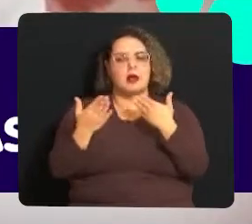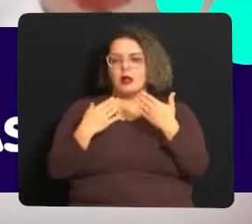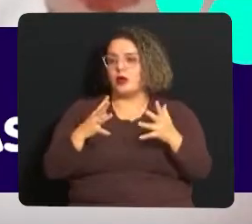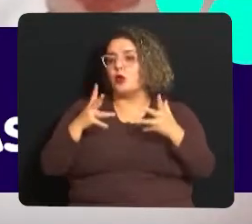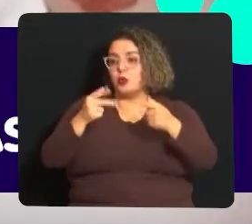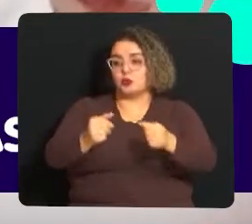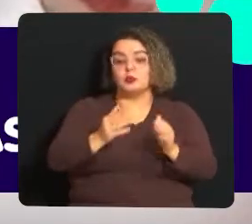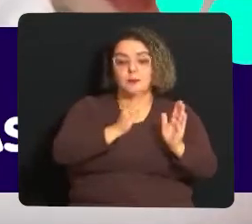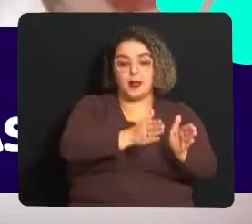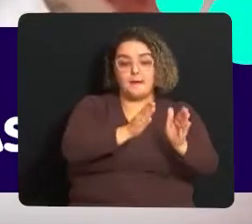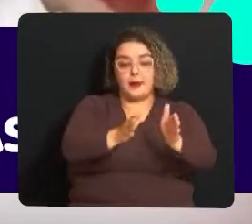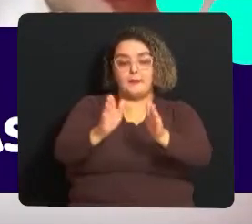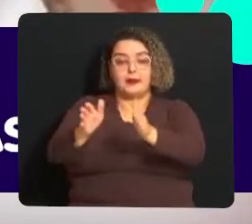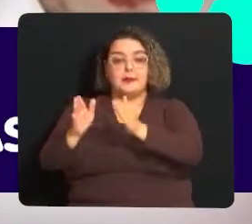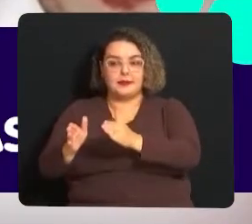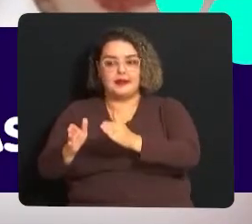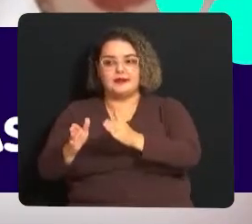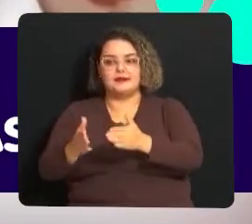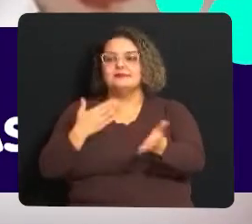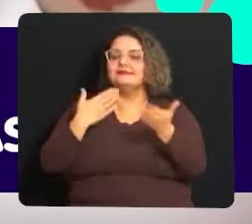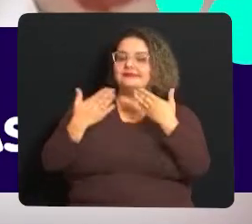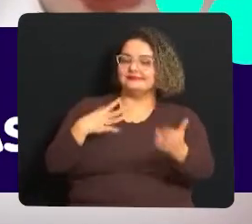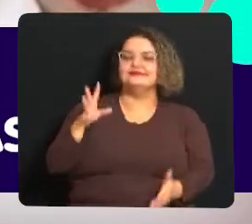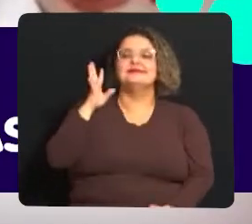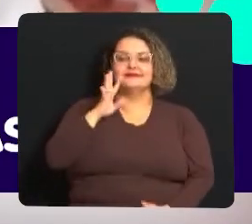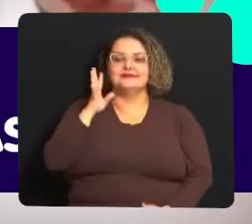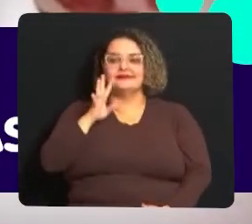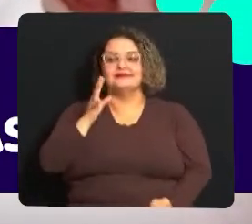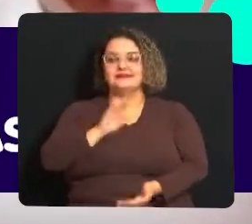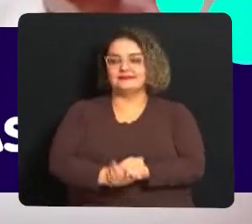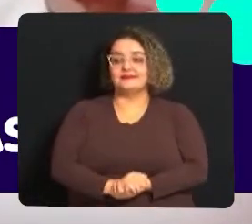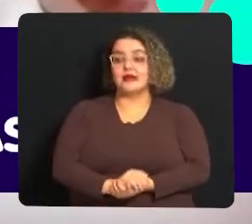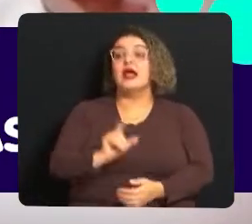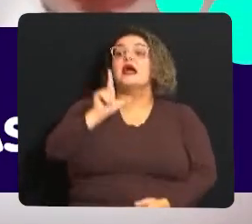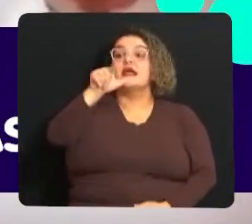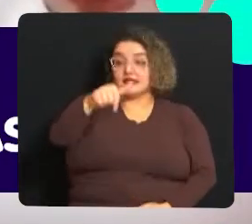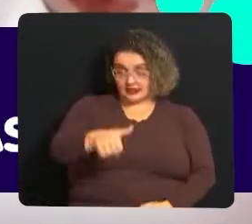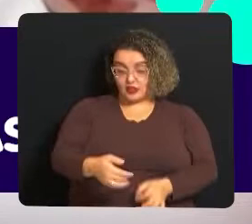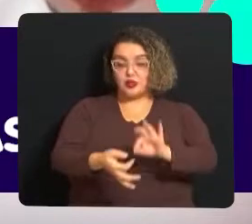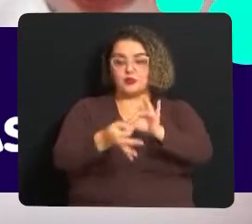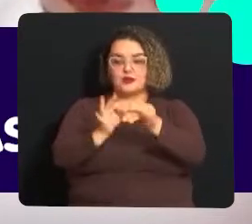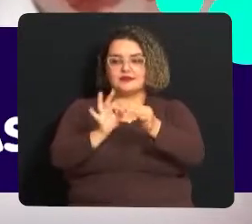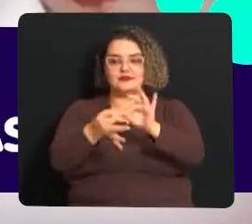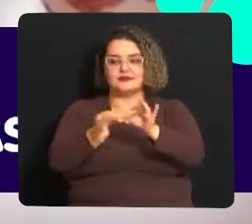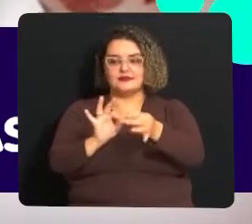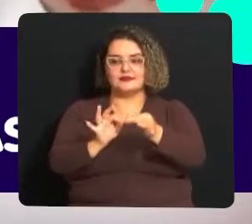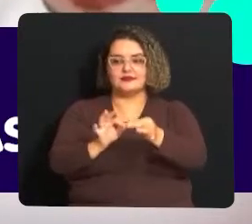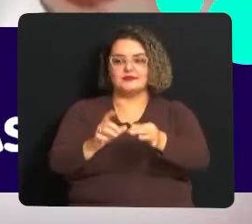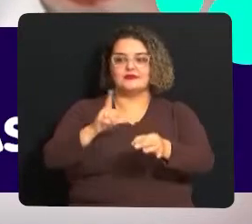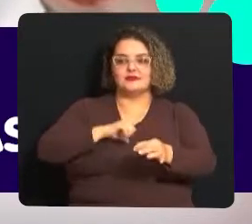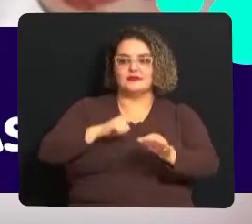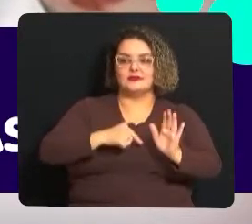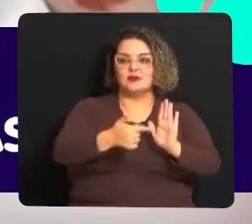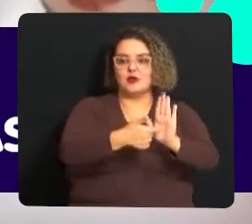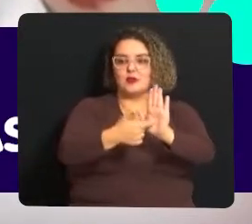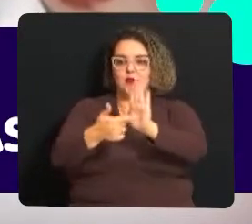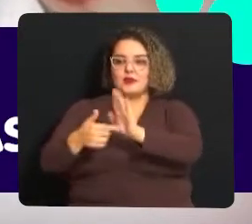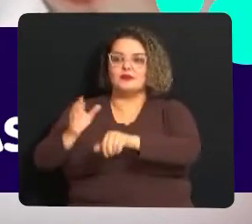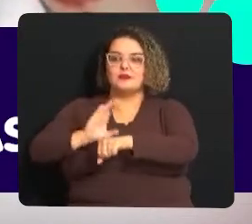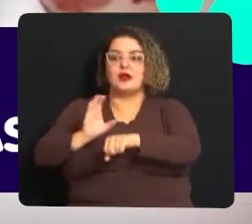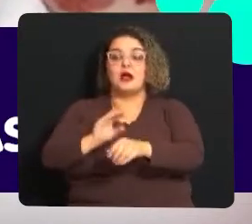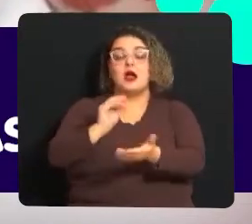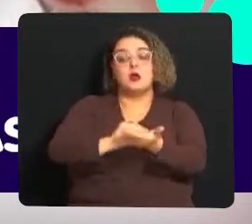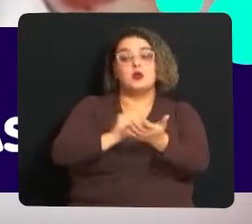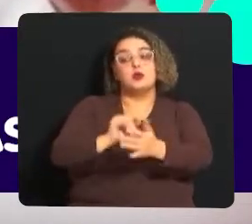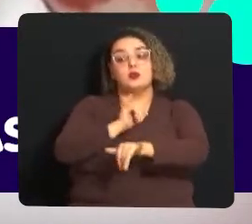sobre todas as etapas. Vai ser um bate-papo bem legal. E depois da oficina, vai rolar a exibição do meu curta, A Última